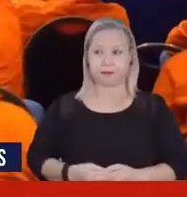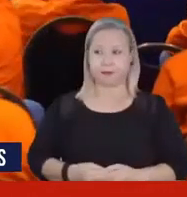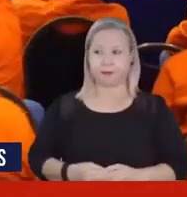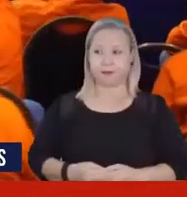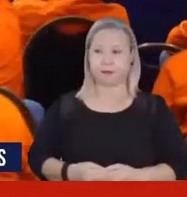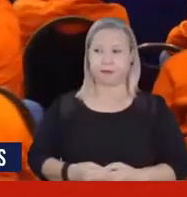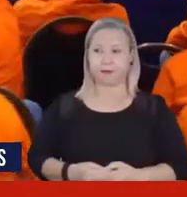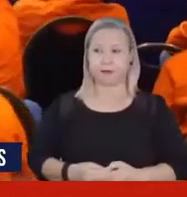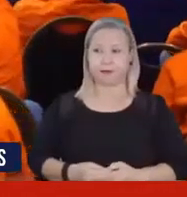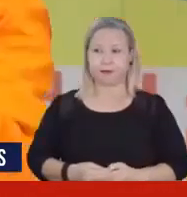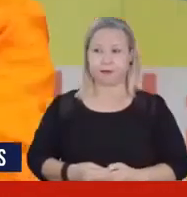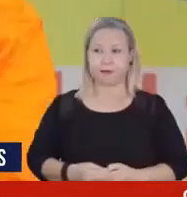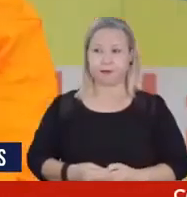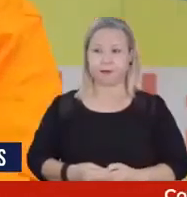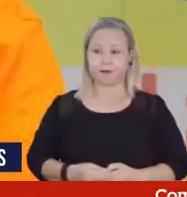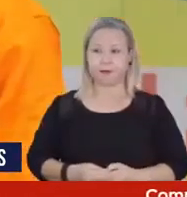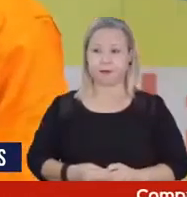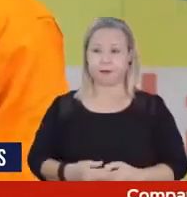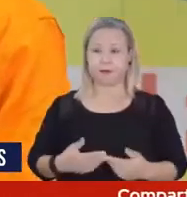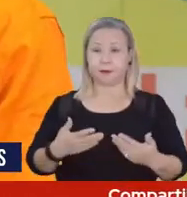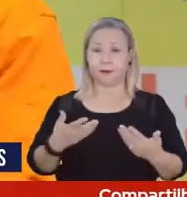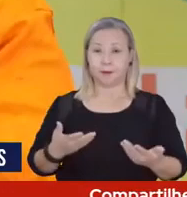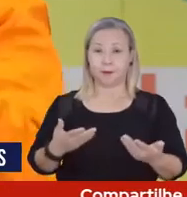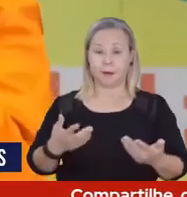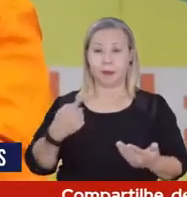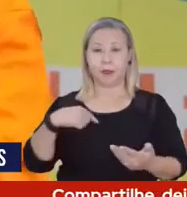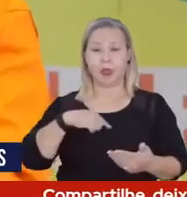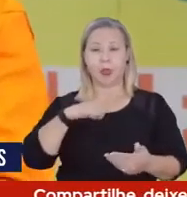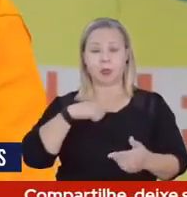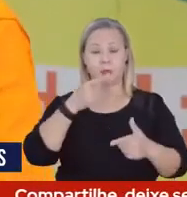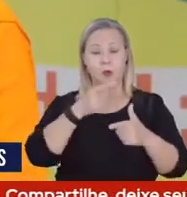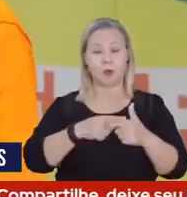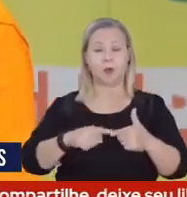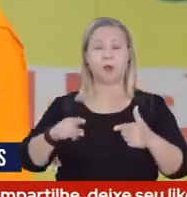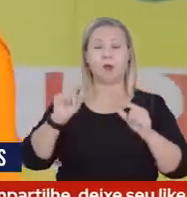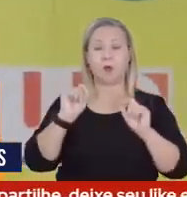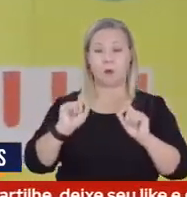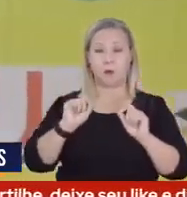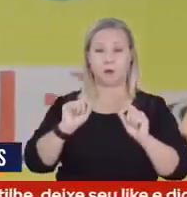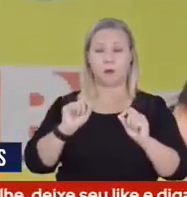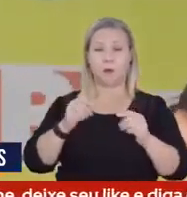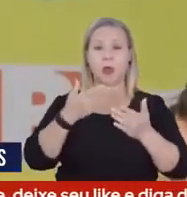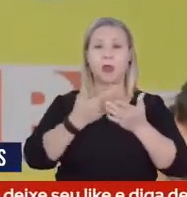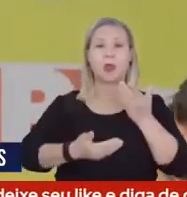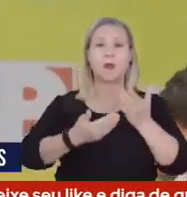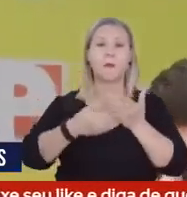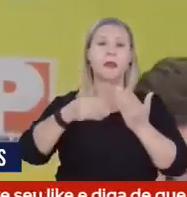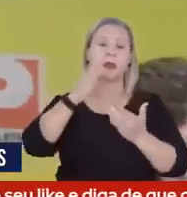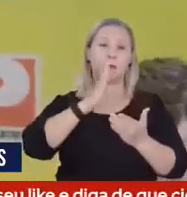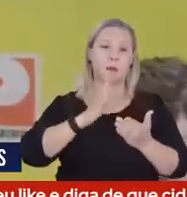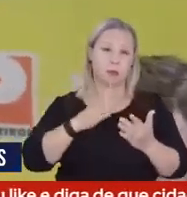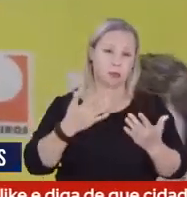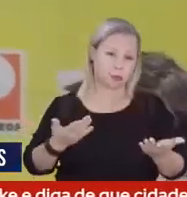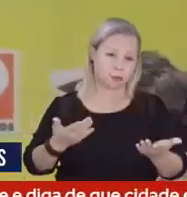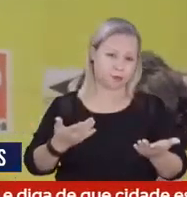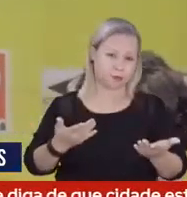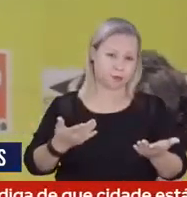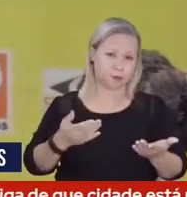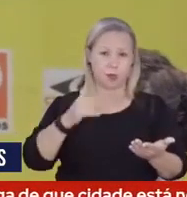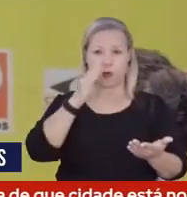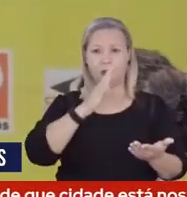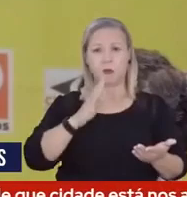Tudo bem. Nós estamos com um problema, é o seguinte: nós perdemos o Brasil. O Brasil não é mais nosso, meus